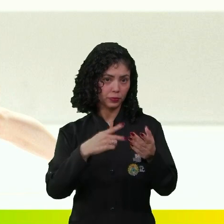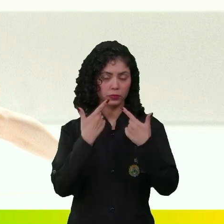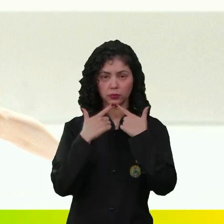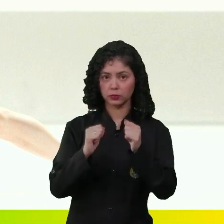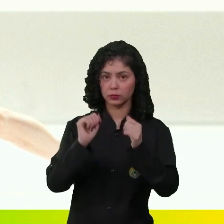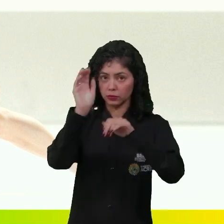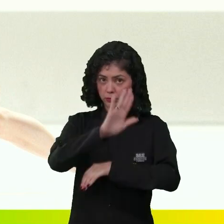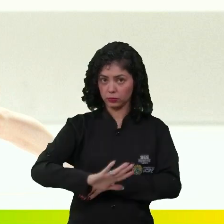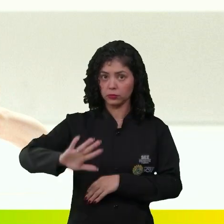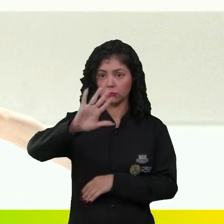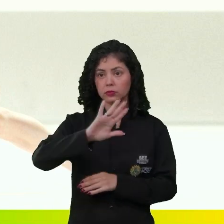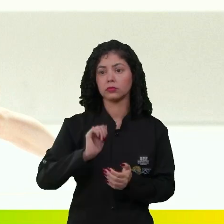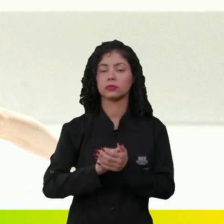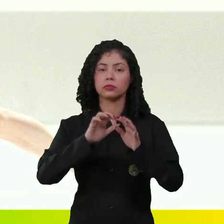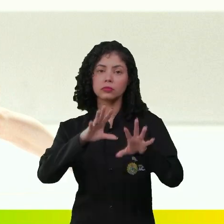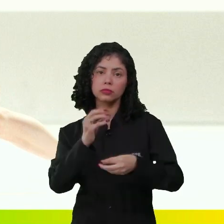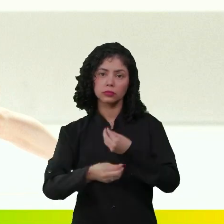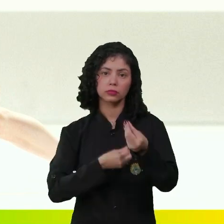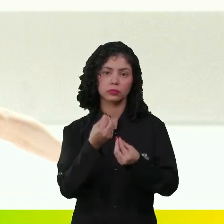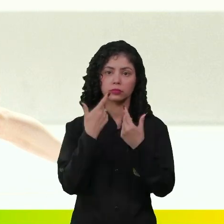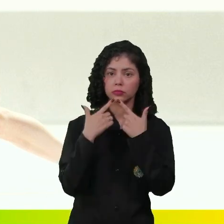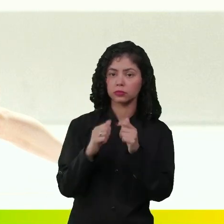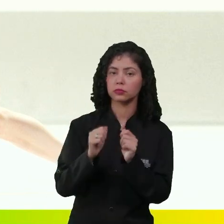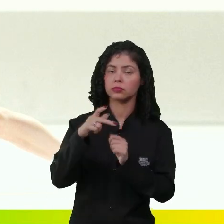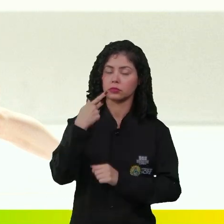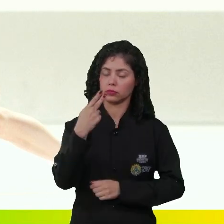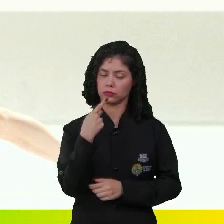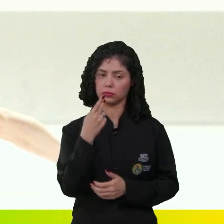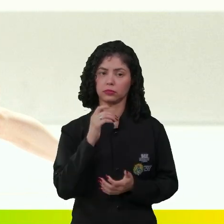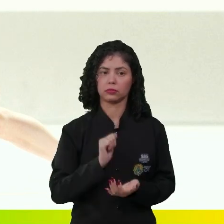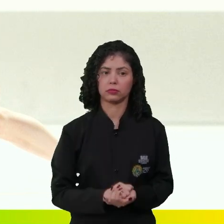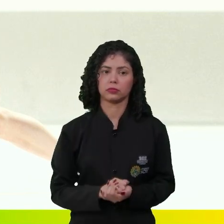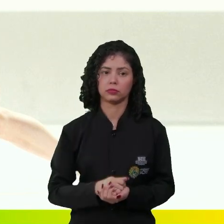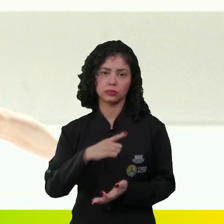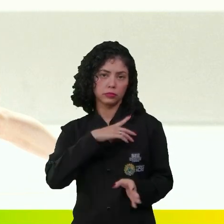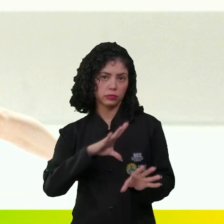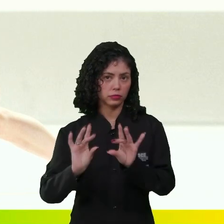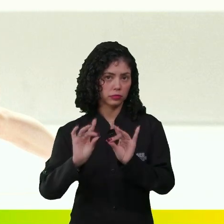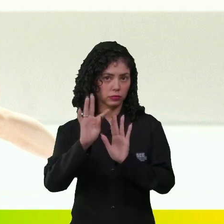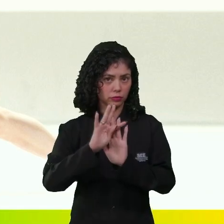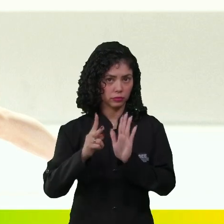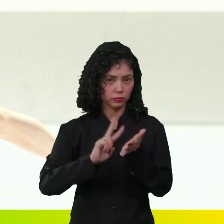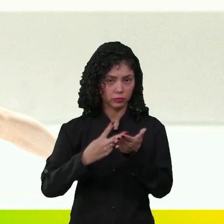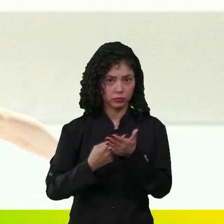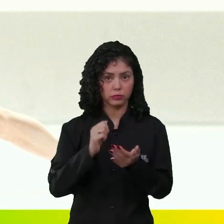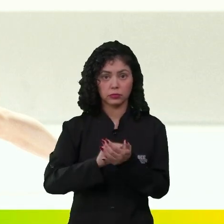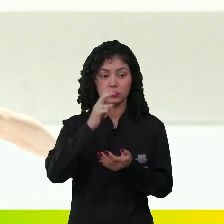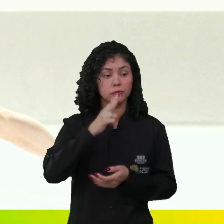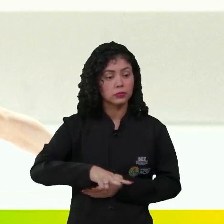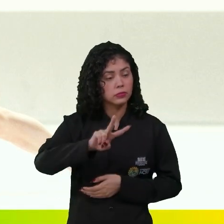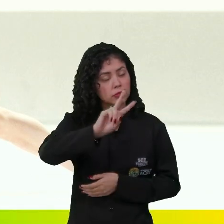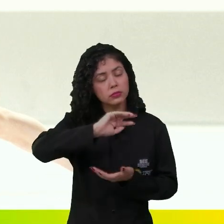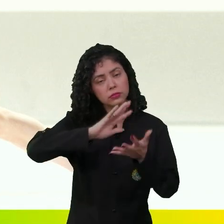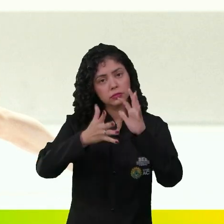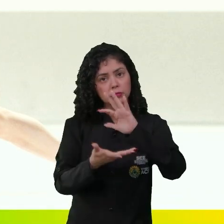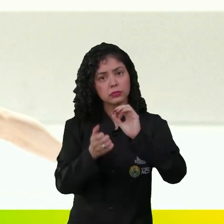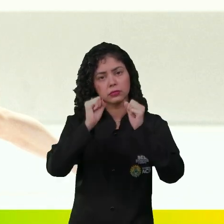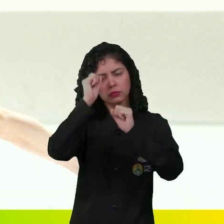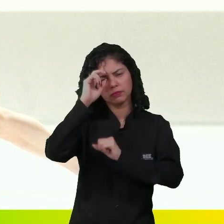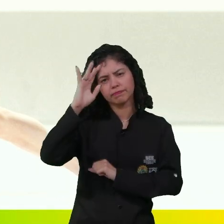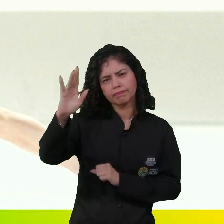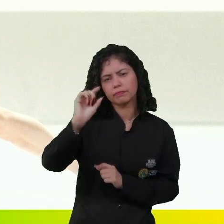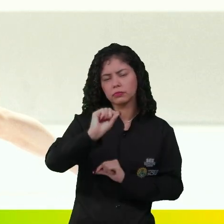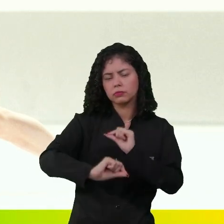linguagem universal, assim como as línguas faladas, ela traduz modos de ver o mundo e reflete a